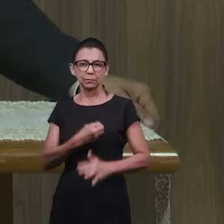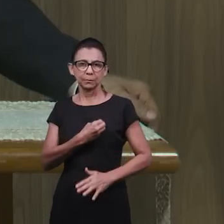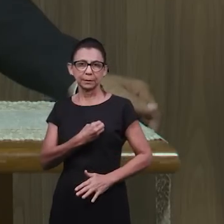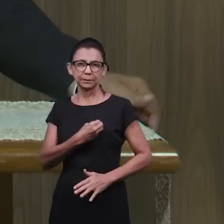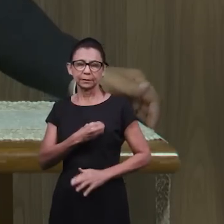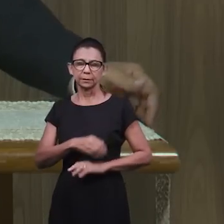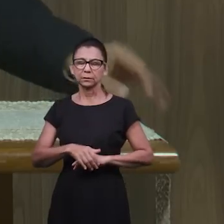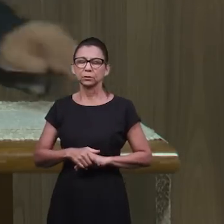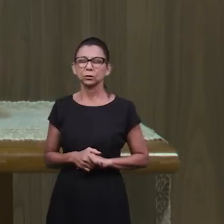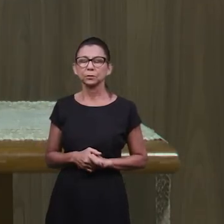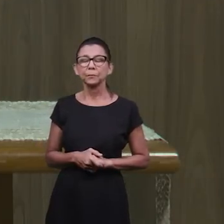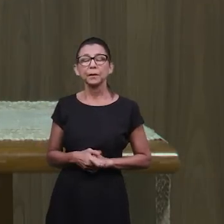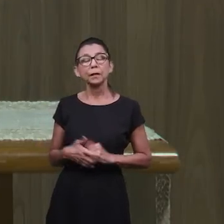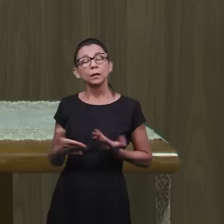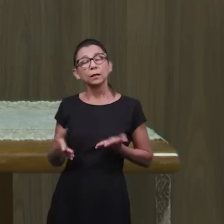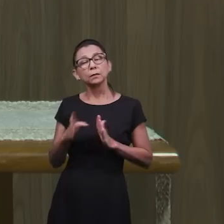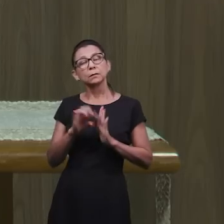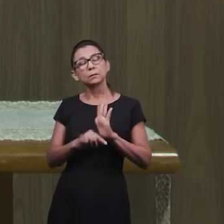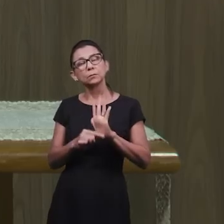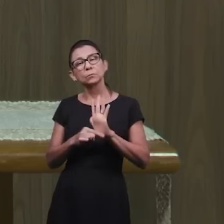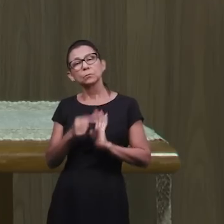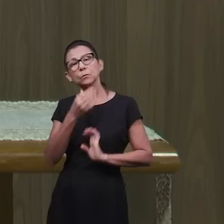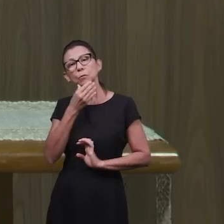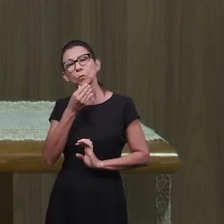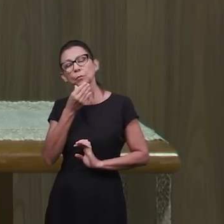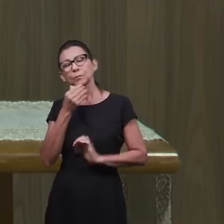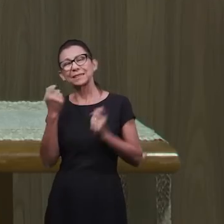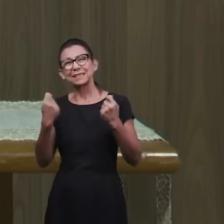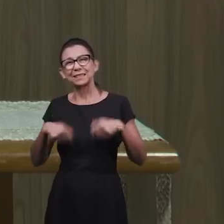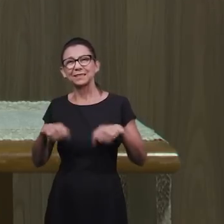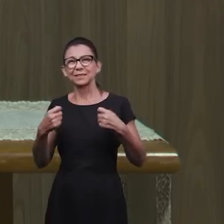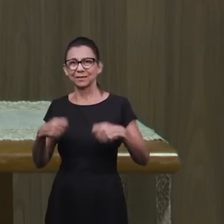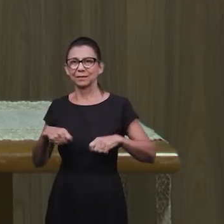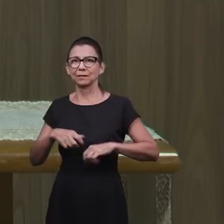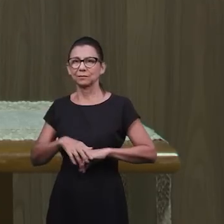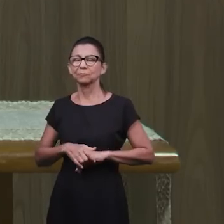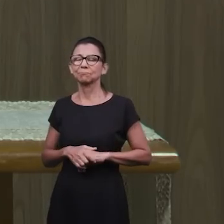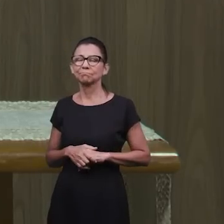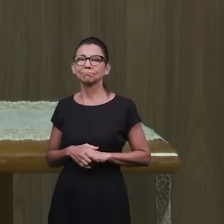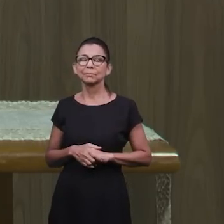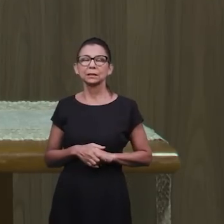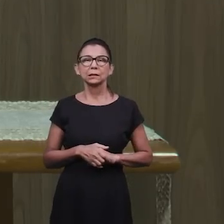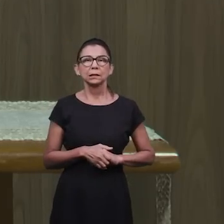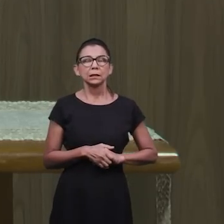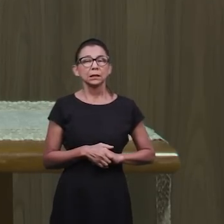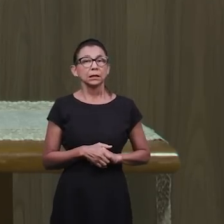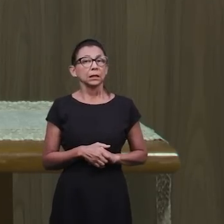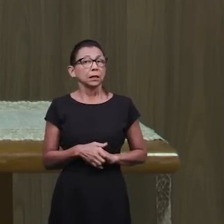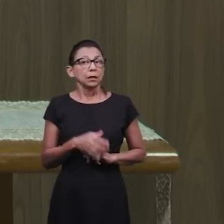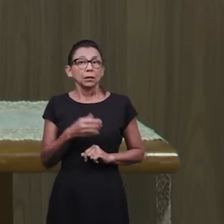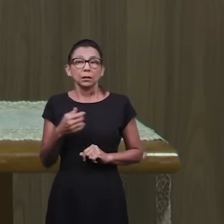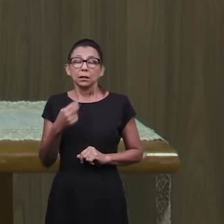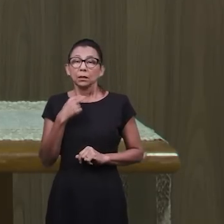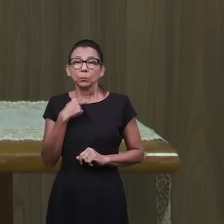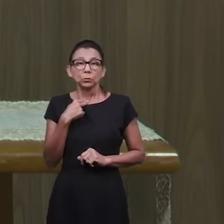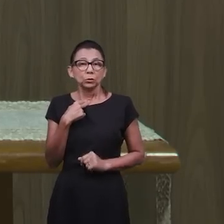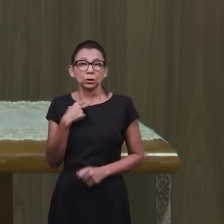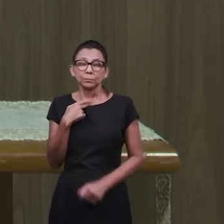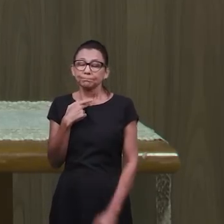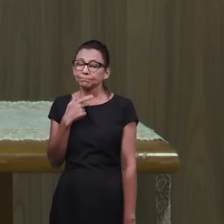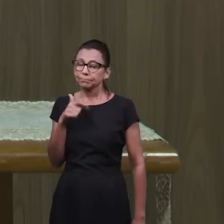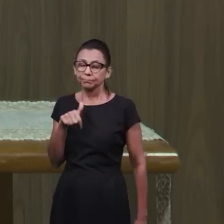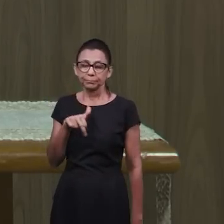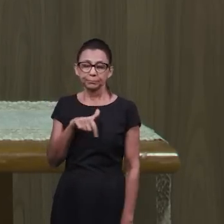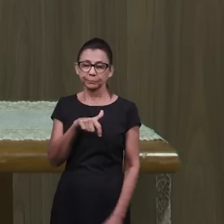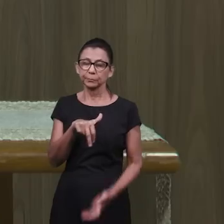humanidade. Aqui nós vamos ver um homem necessitado. A Bíblia descreve como paralítico, um homem que